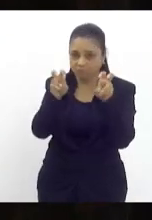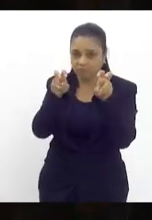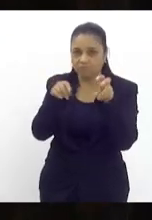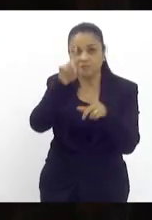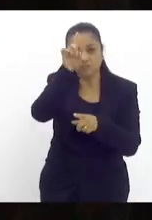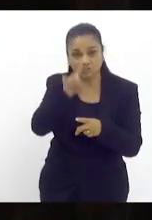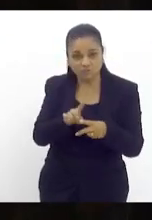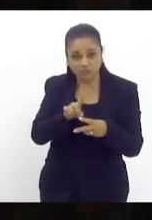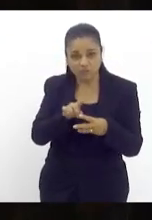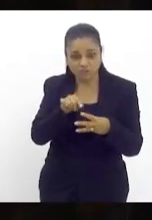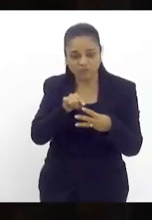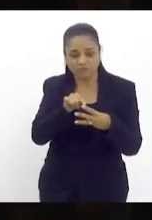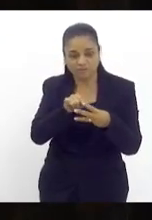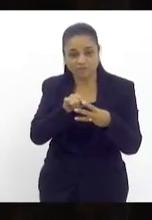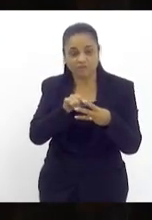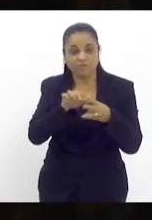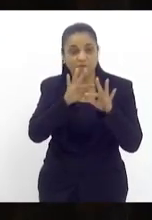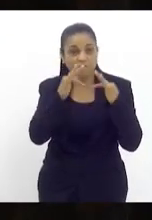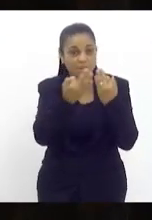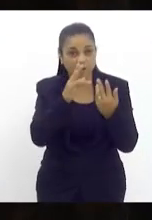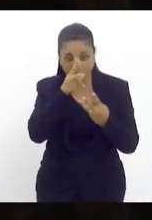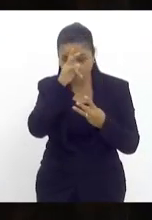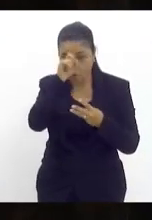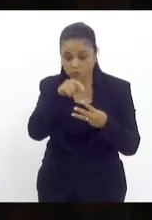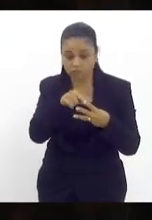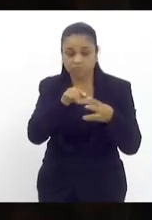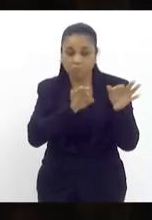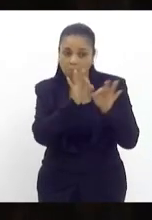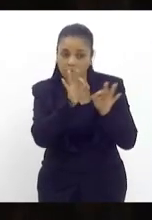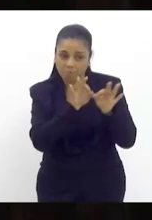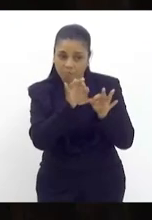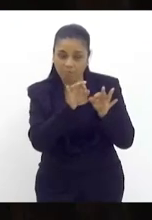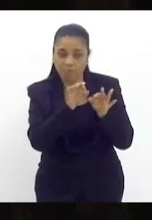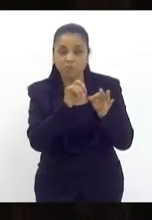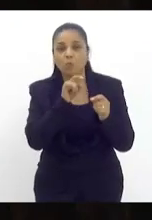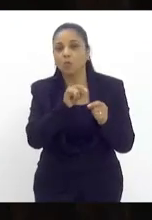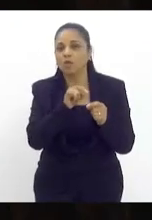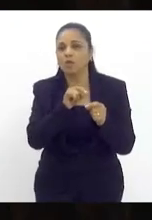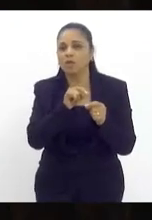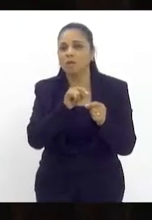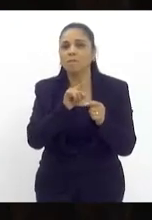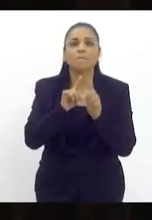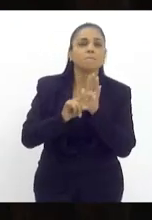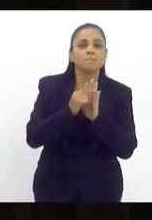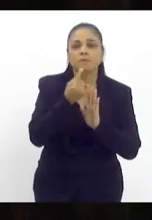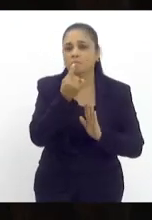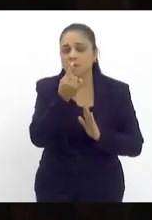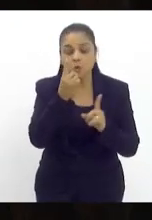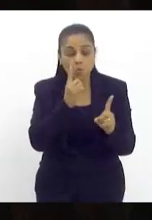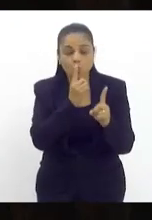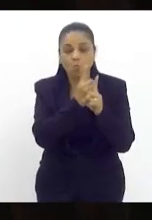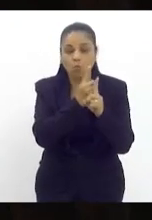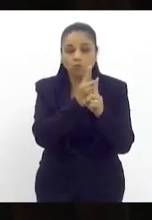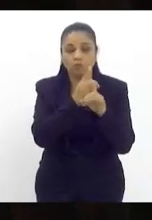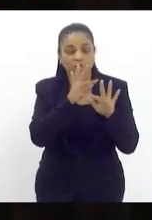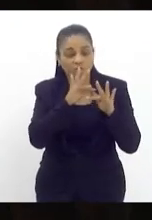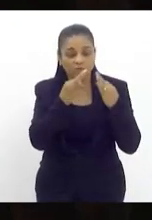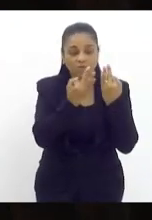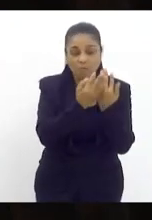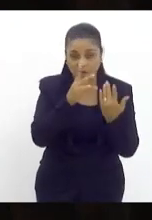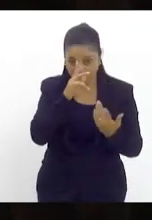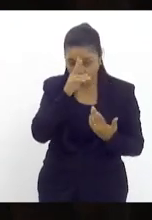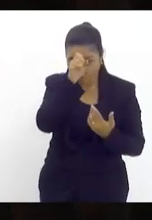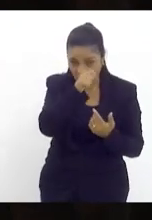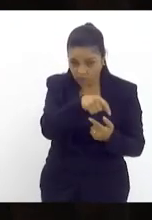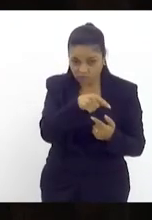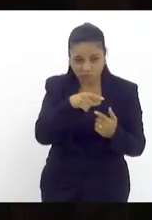diretoria, Famílias Fortes, que o programa Famílias Fortes, sabe qual que é o primeiro encontro do Famílias Fortes, que eu achava